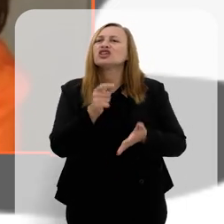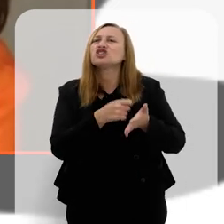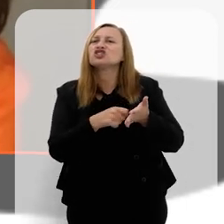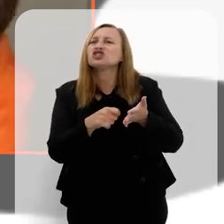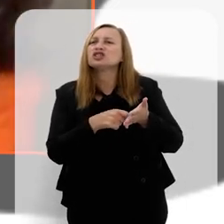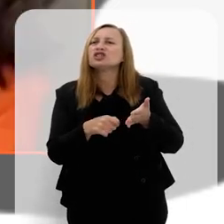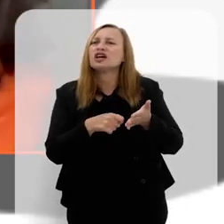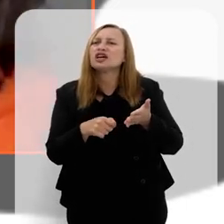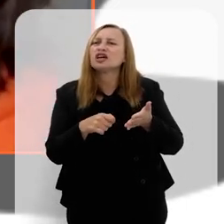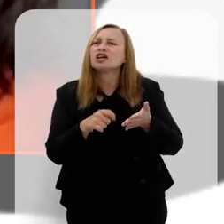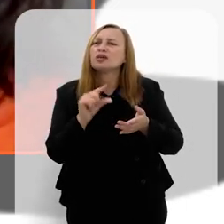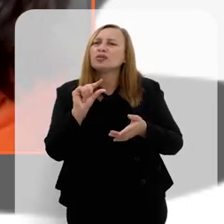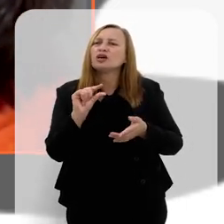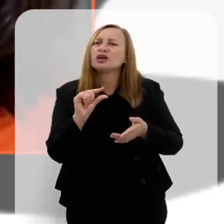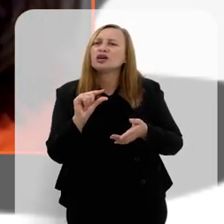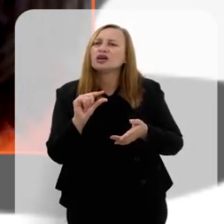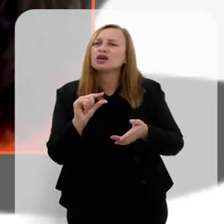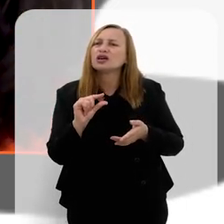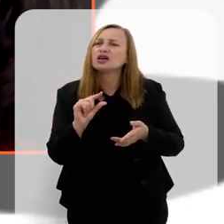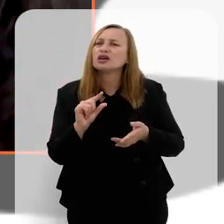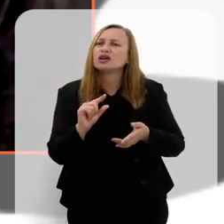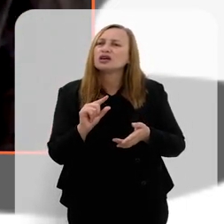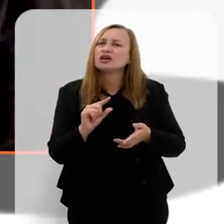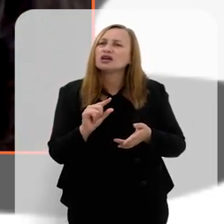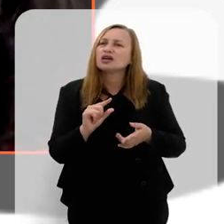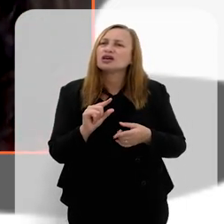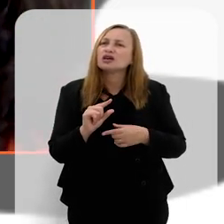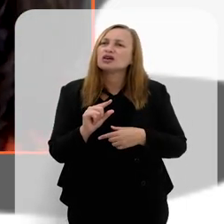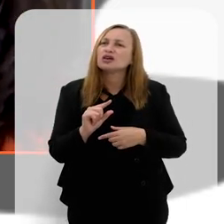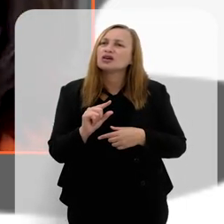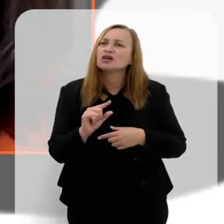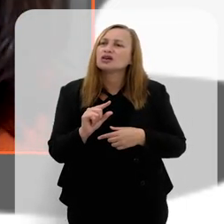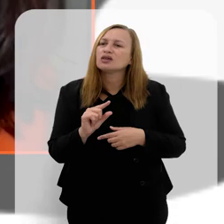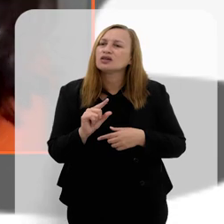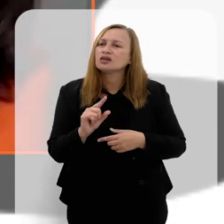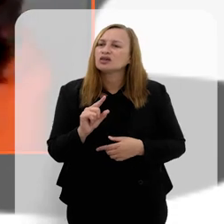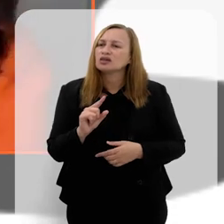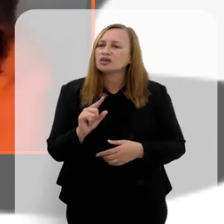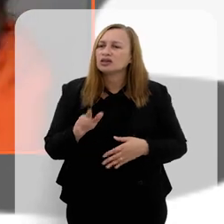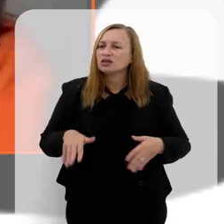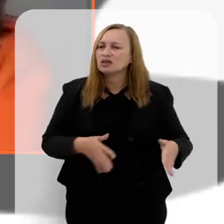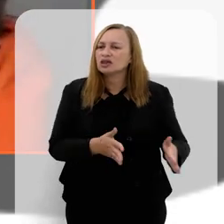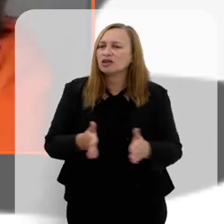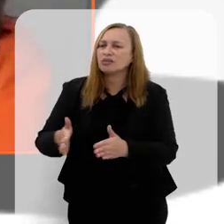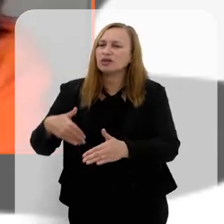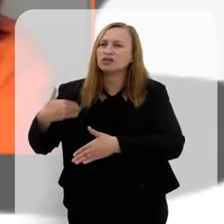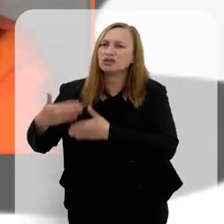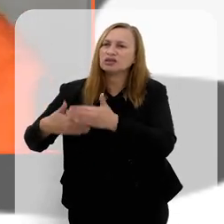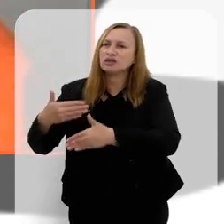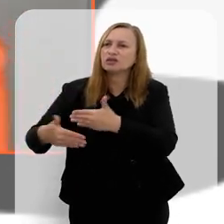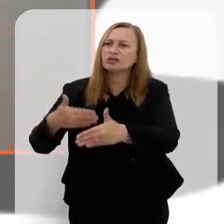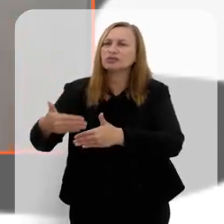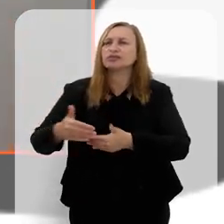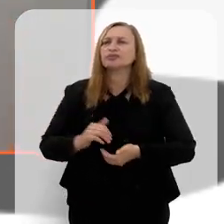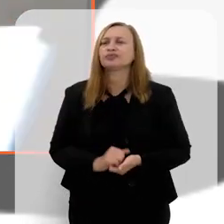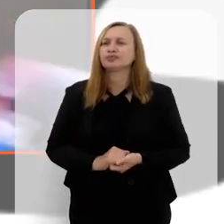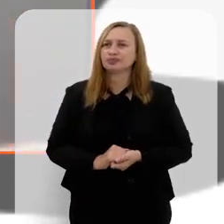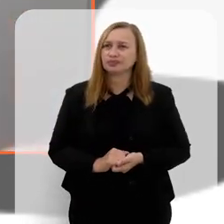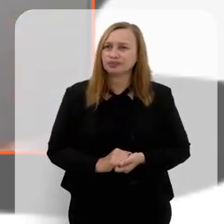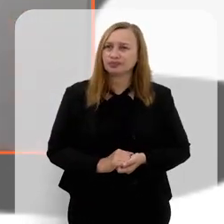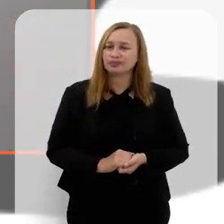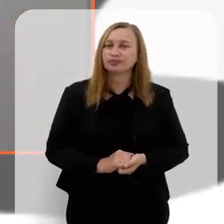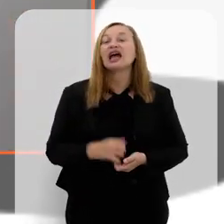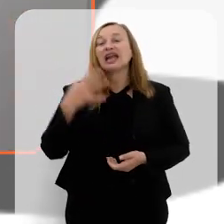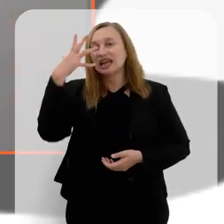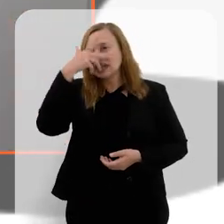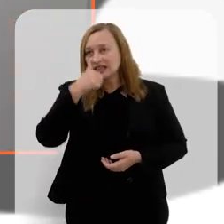pequenininho do lado aqui, ó? Diz para mim. Nossa dramática encruzilhada evolutiva. Olha que lindo, que linda